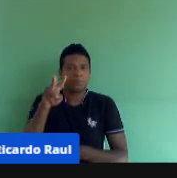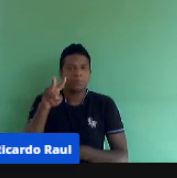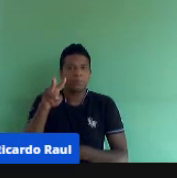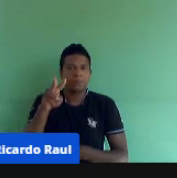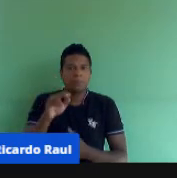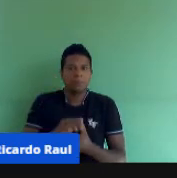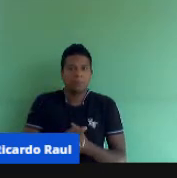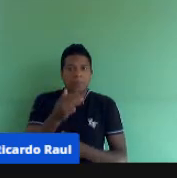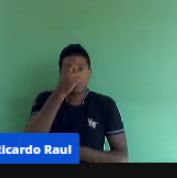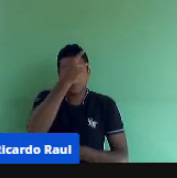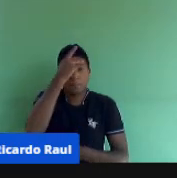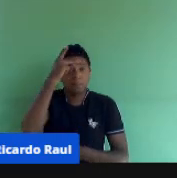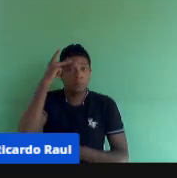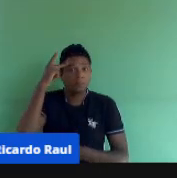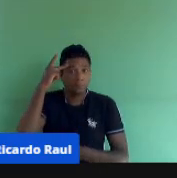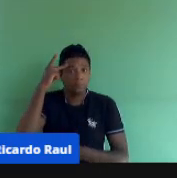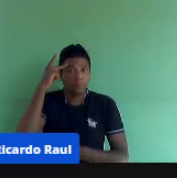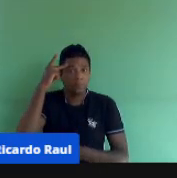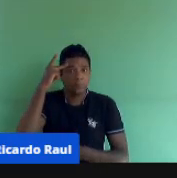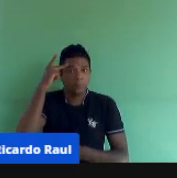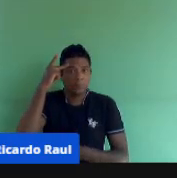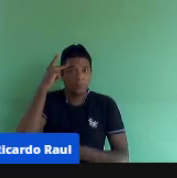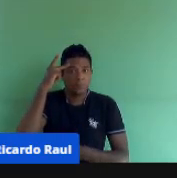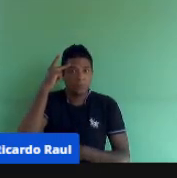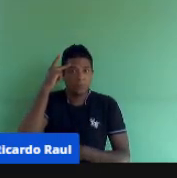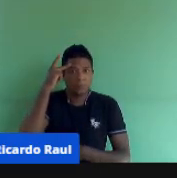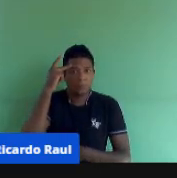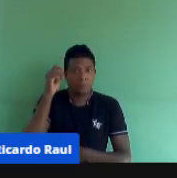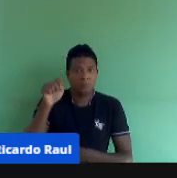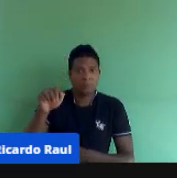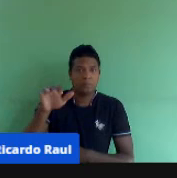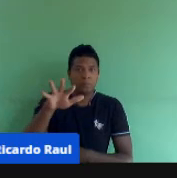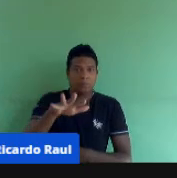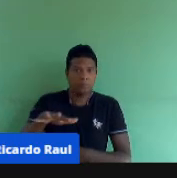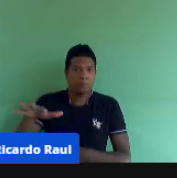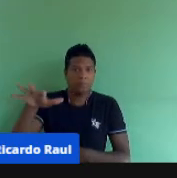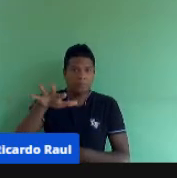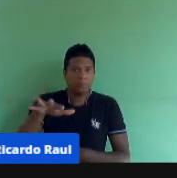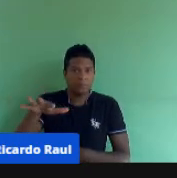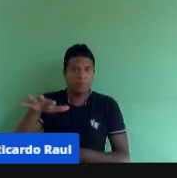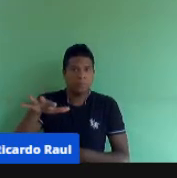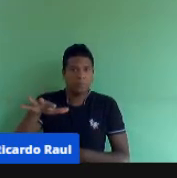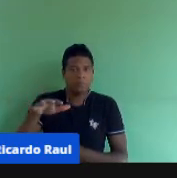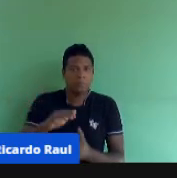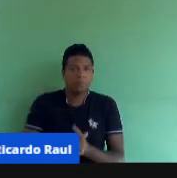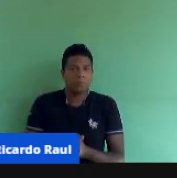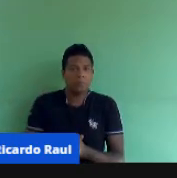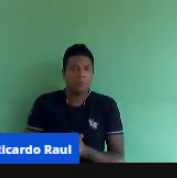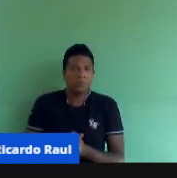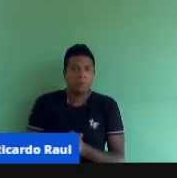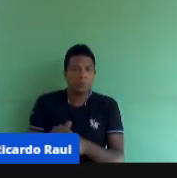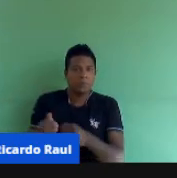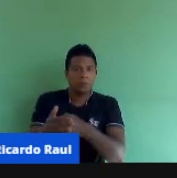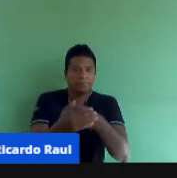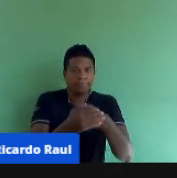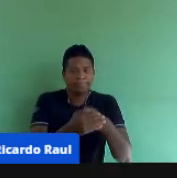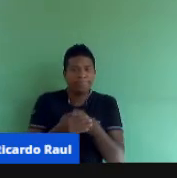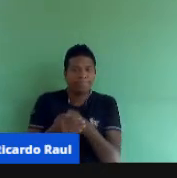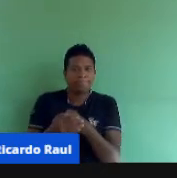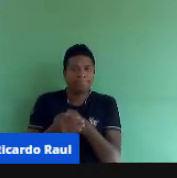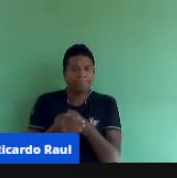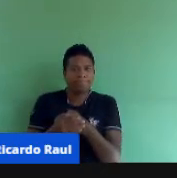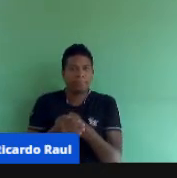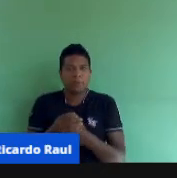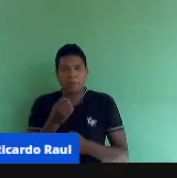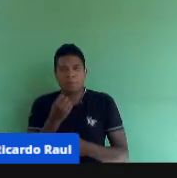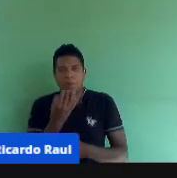as pessoas que têm ali, esse ambiente, na verdade, é um ambiente acolhedor, propício, é um ambiente agradável, eu